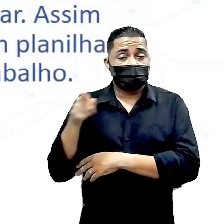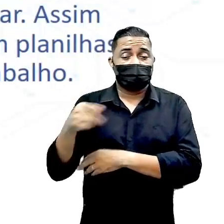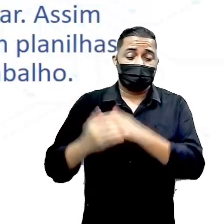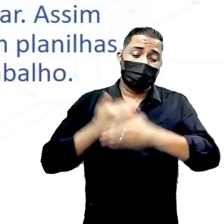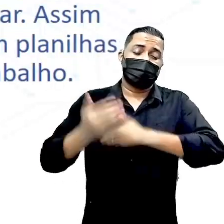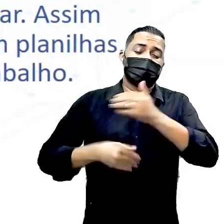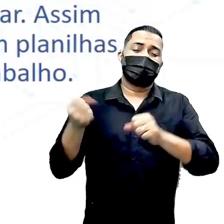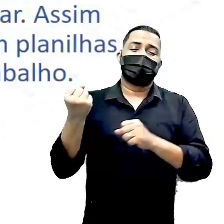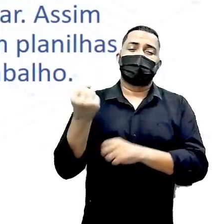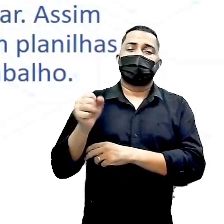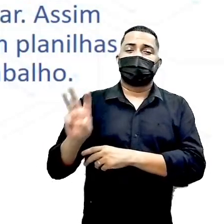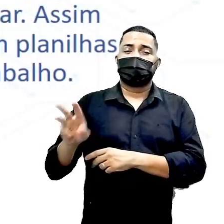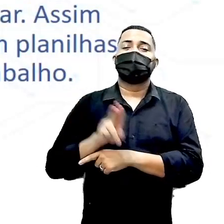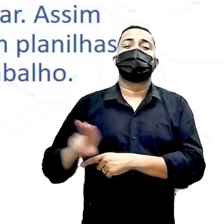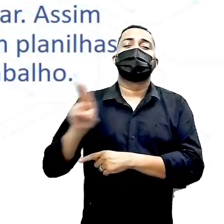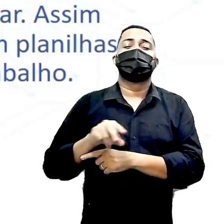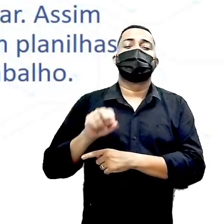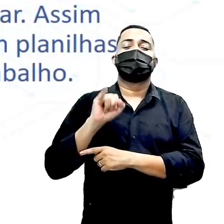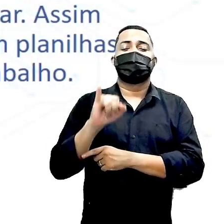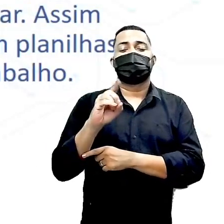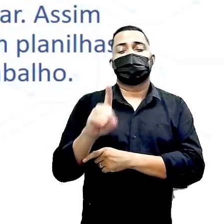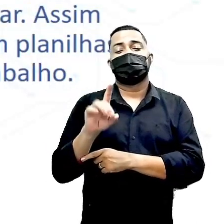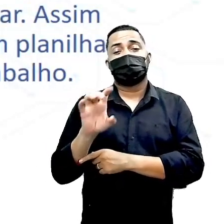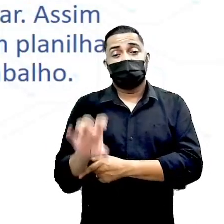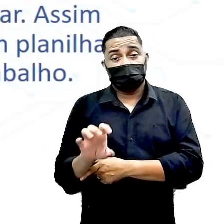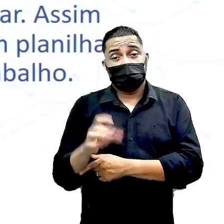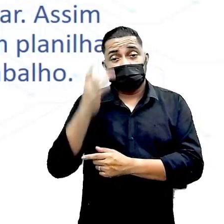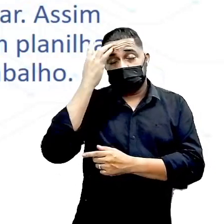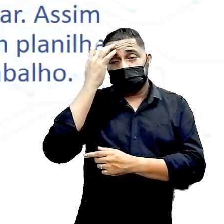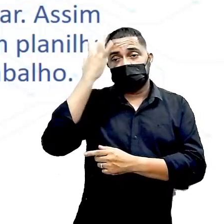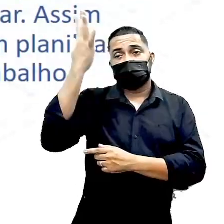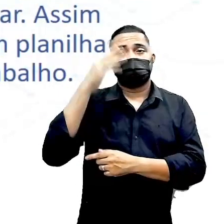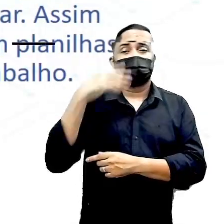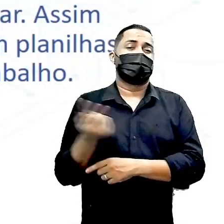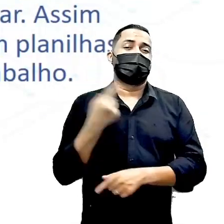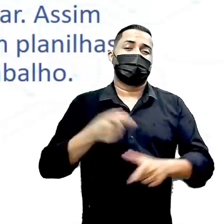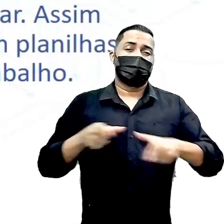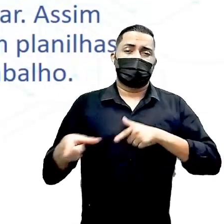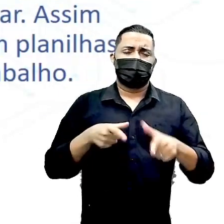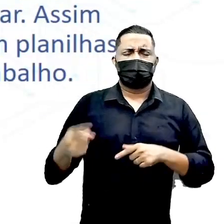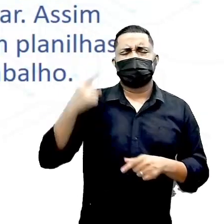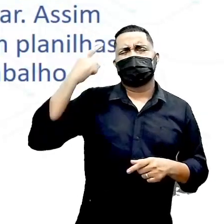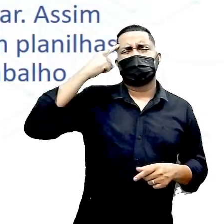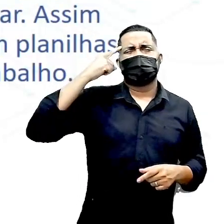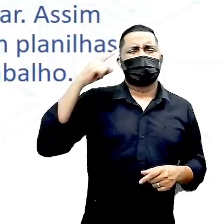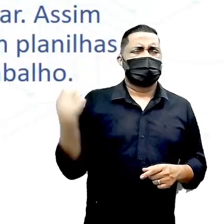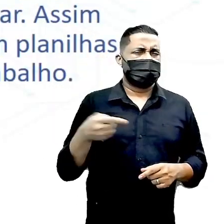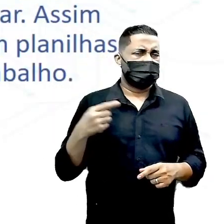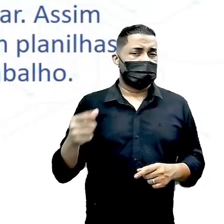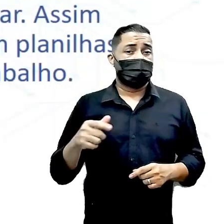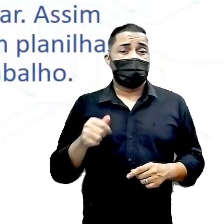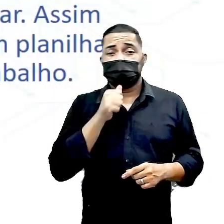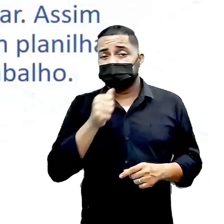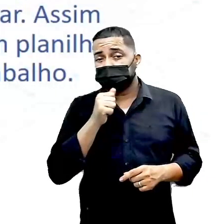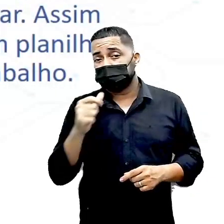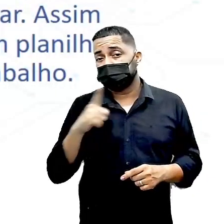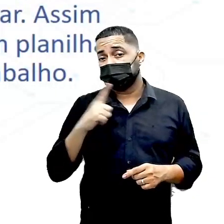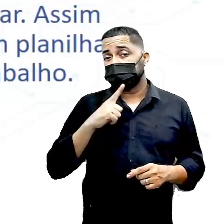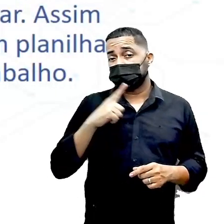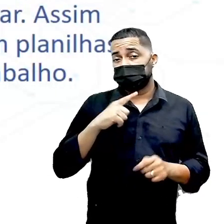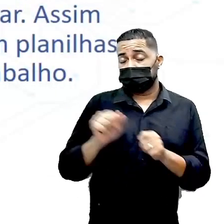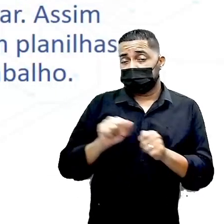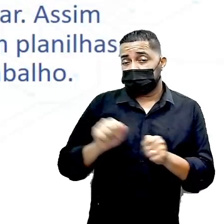usam as IDEs para poder facilitar o nosso trabalho. Imagina se a gente ainda estivesse na época de